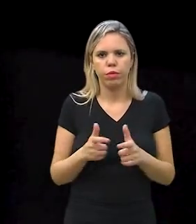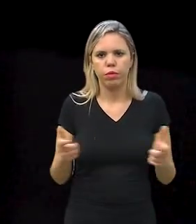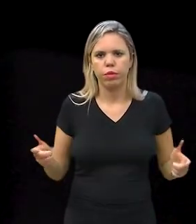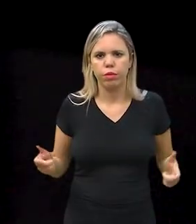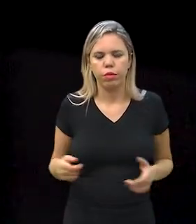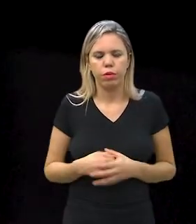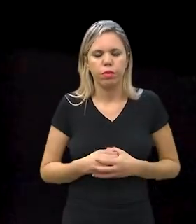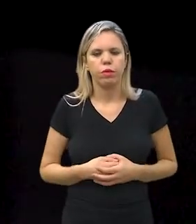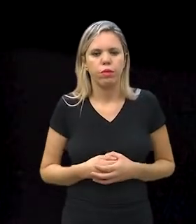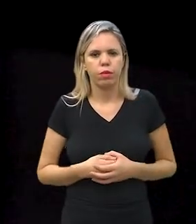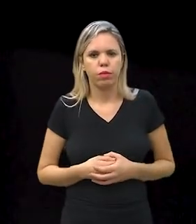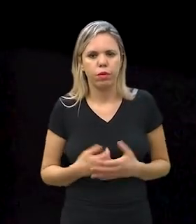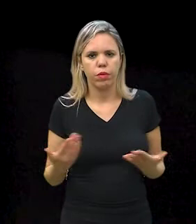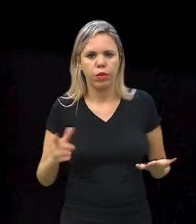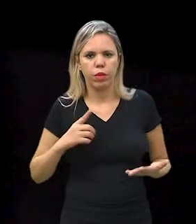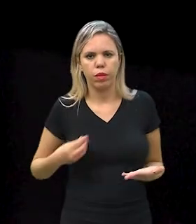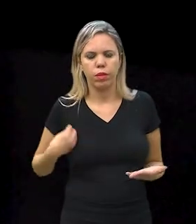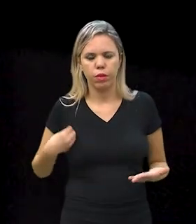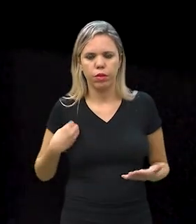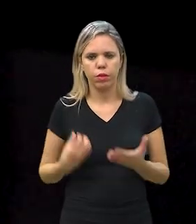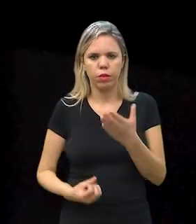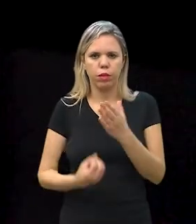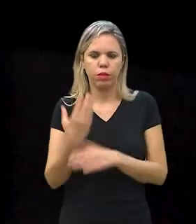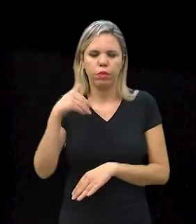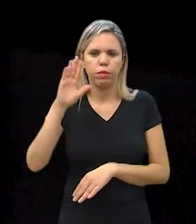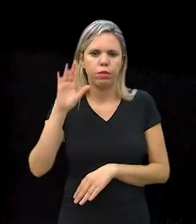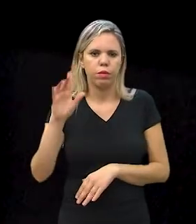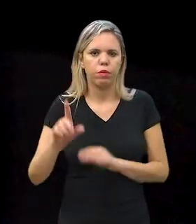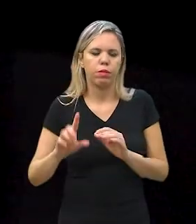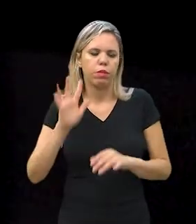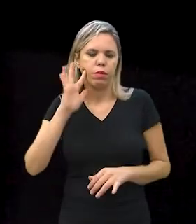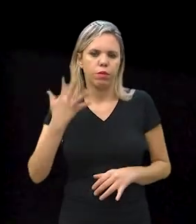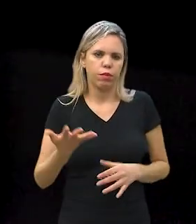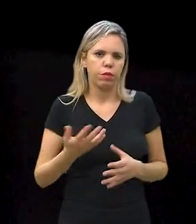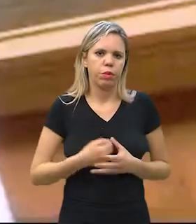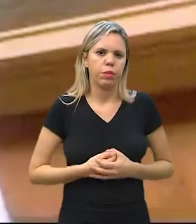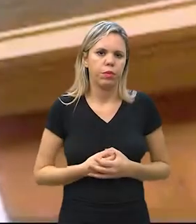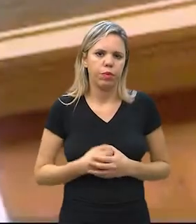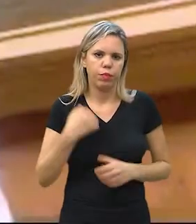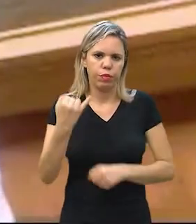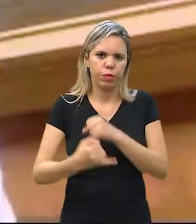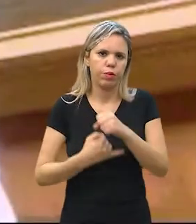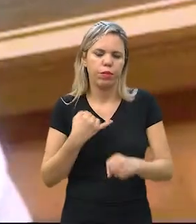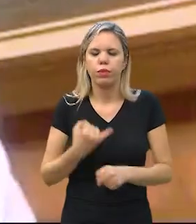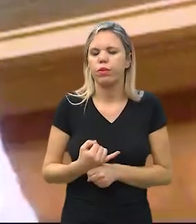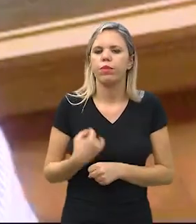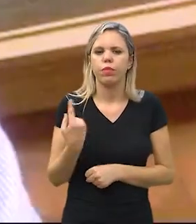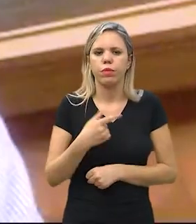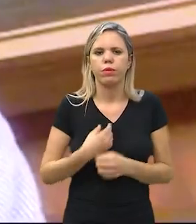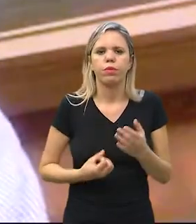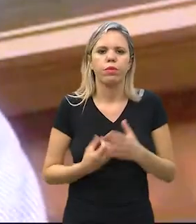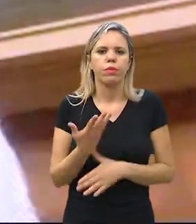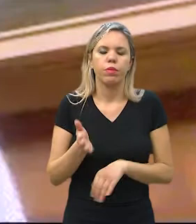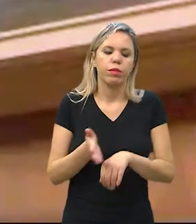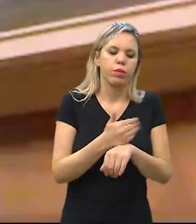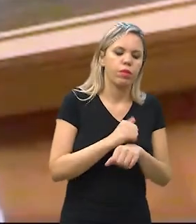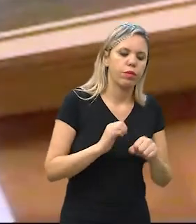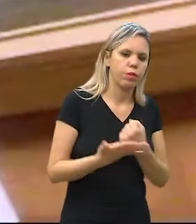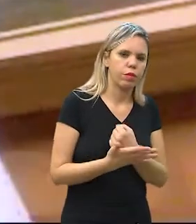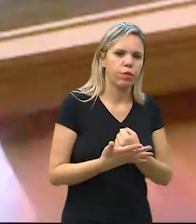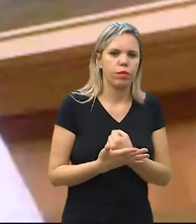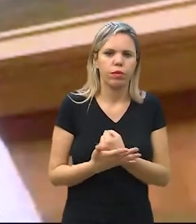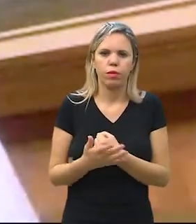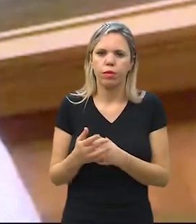crescendo, né? Hoje nós já estamos gerando mais resultado online do que nós gerávamos antes